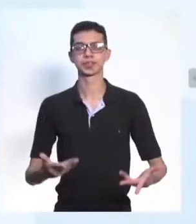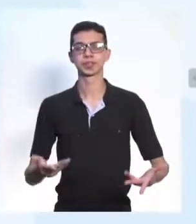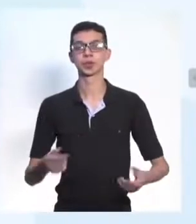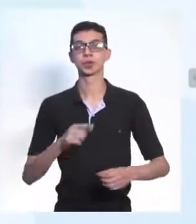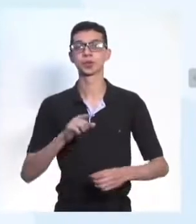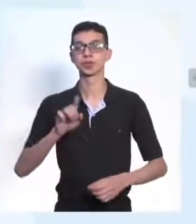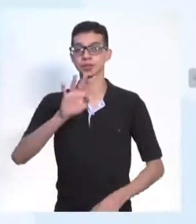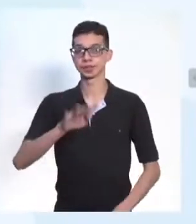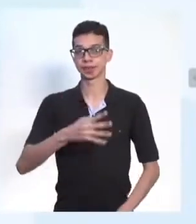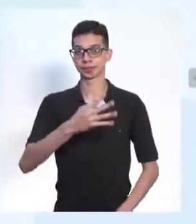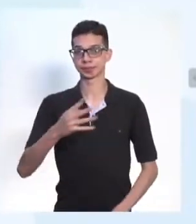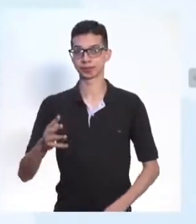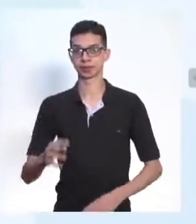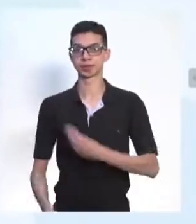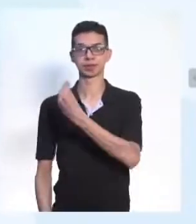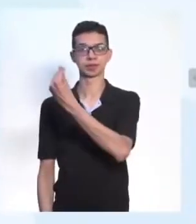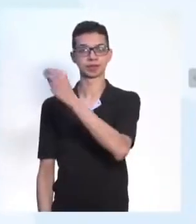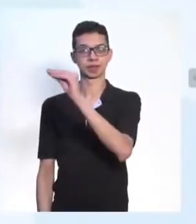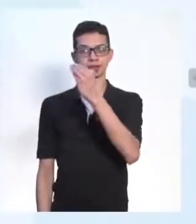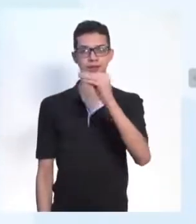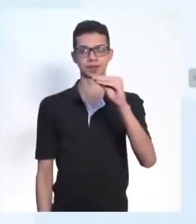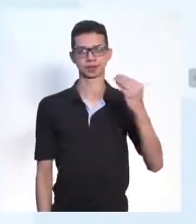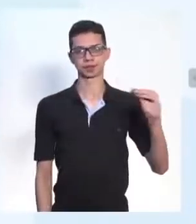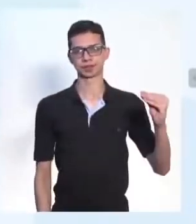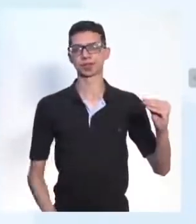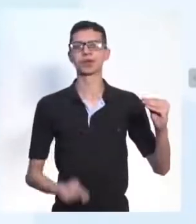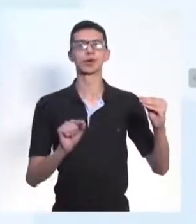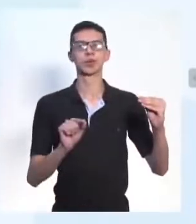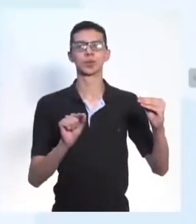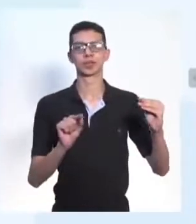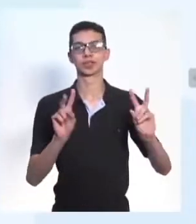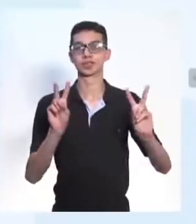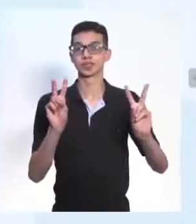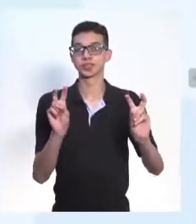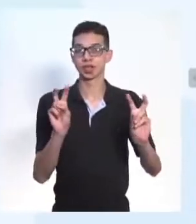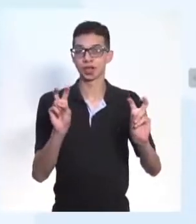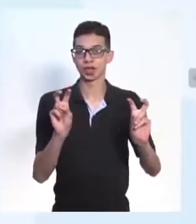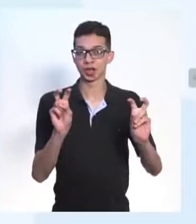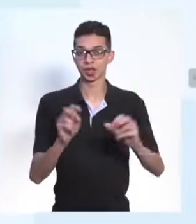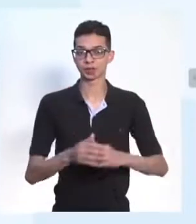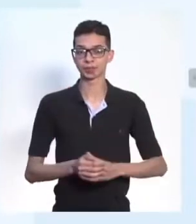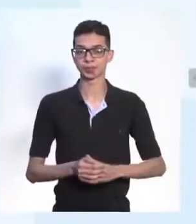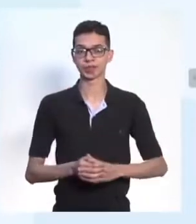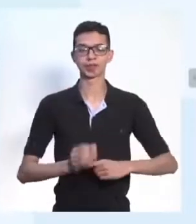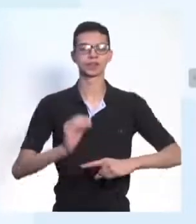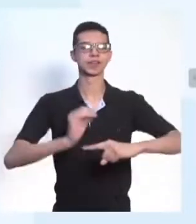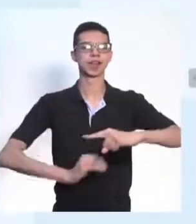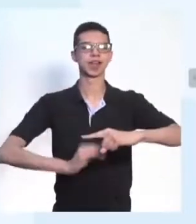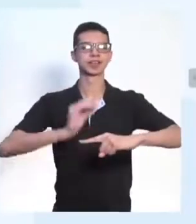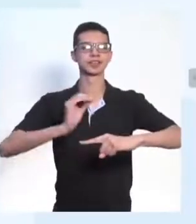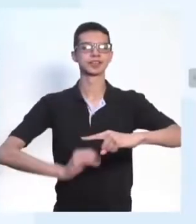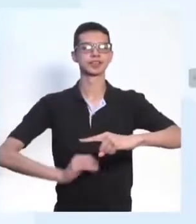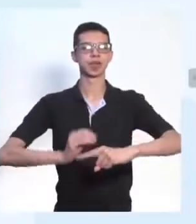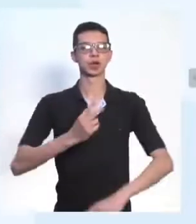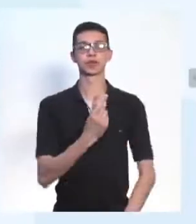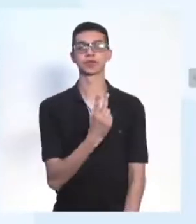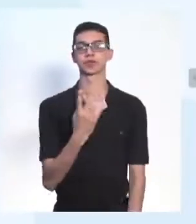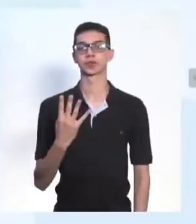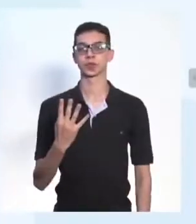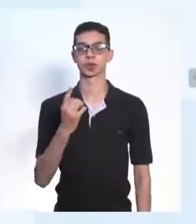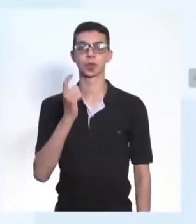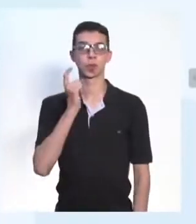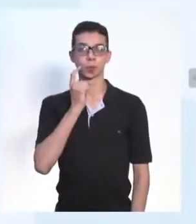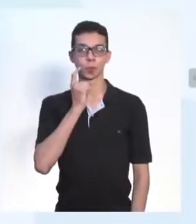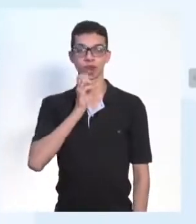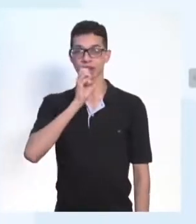preencher a tabela, vocês vão colocar qual a fração que essas 24 balas de